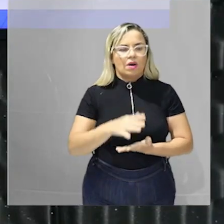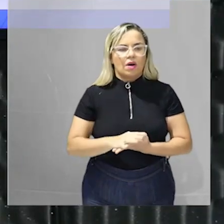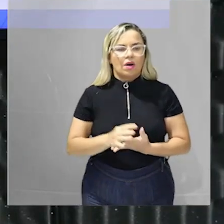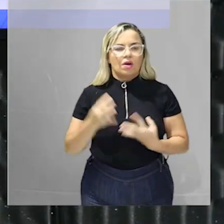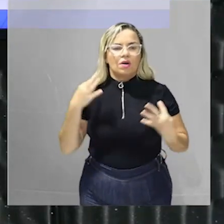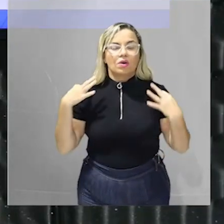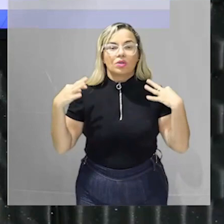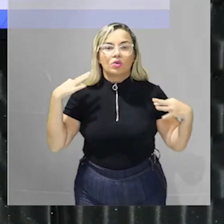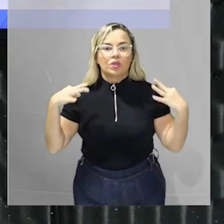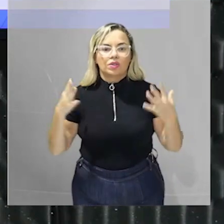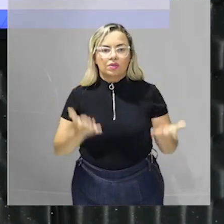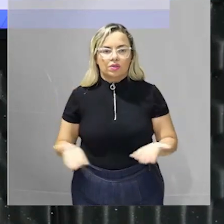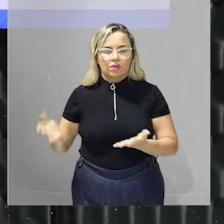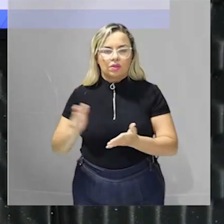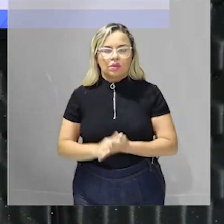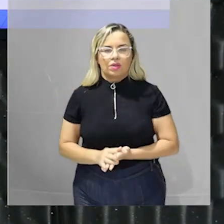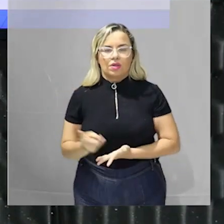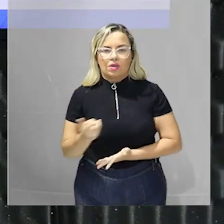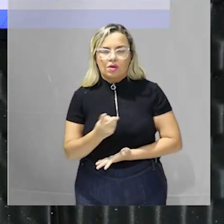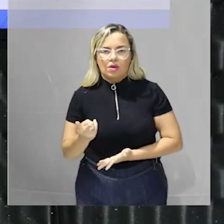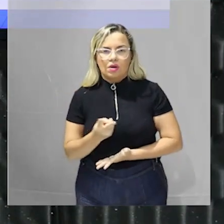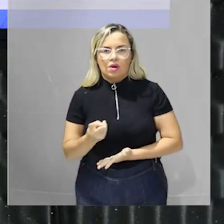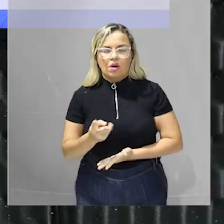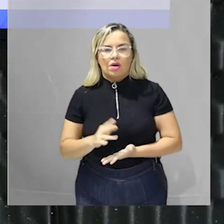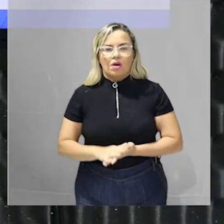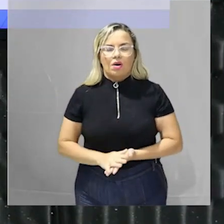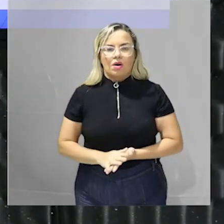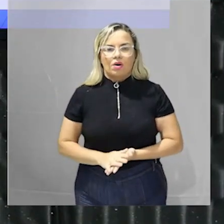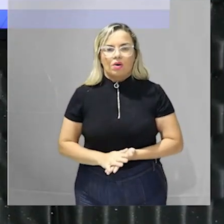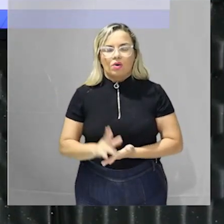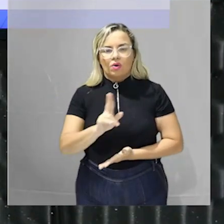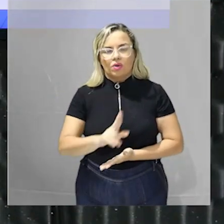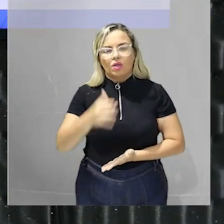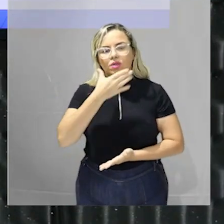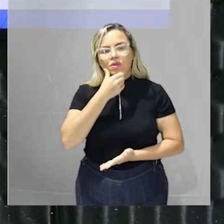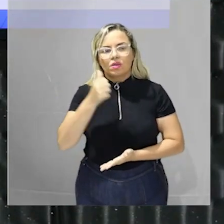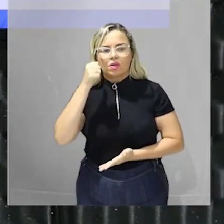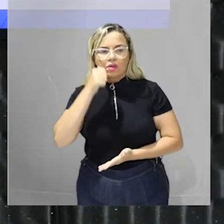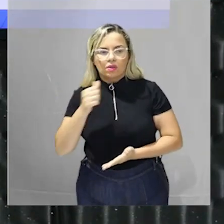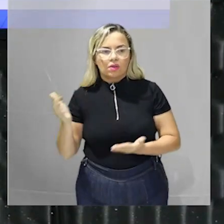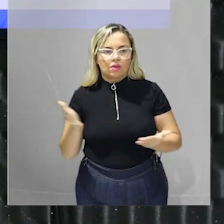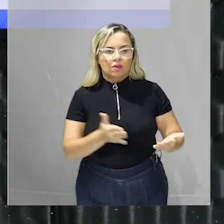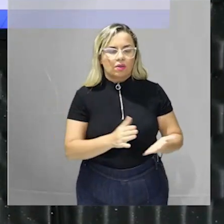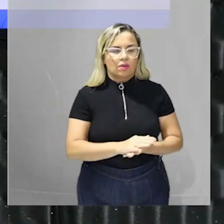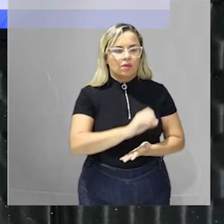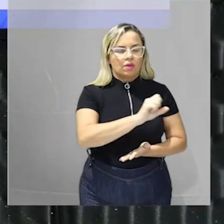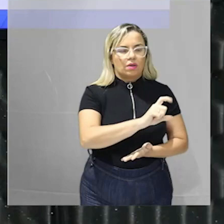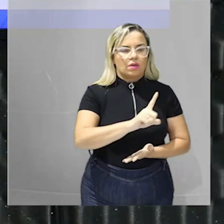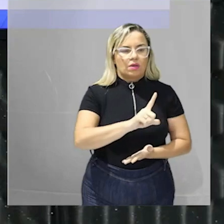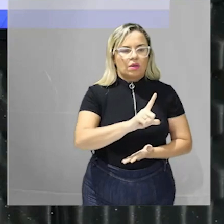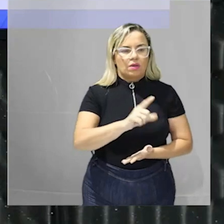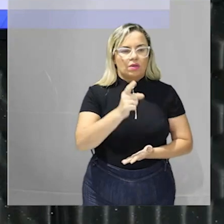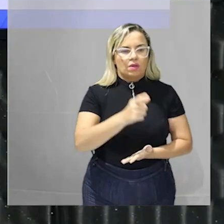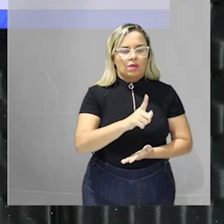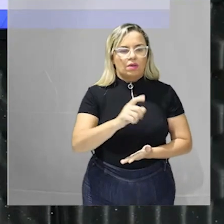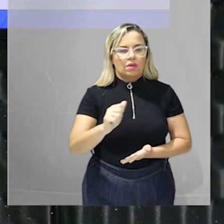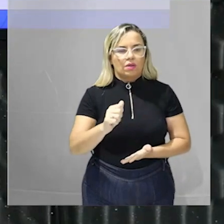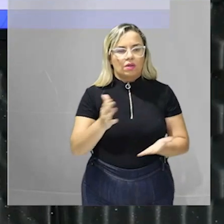uma palavra comum de dois gêneros. El cantante, la